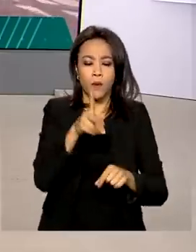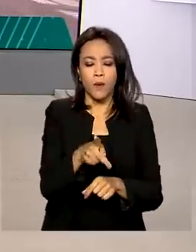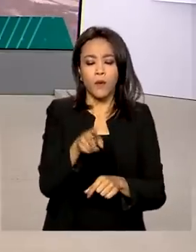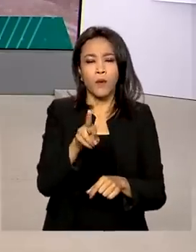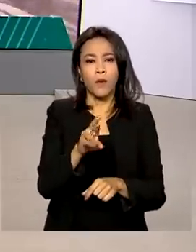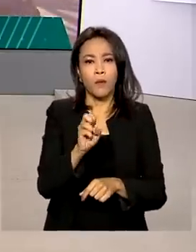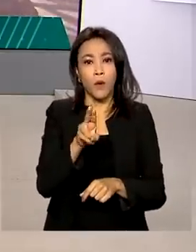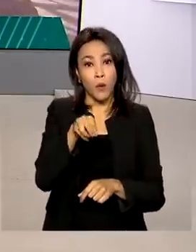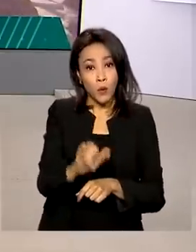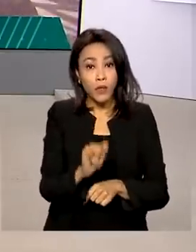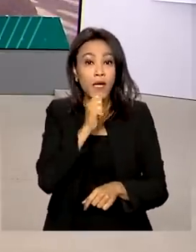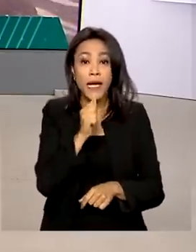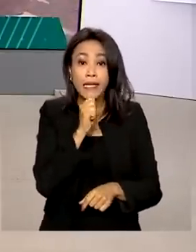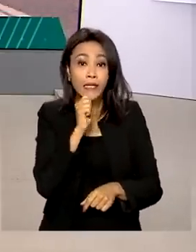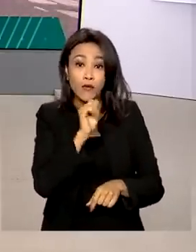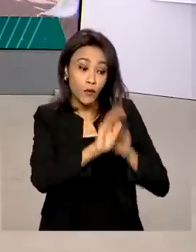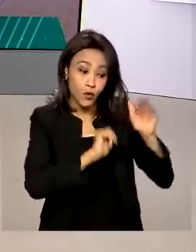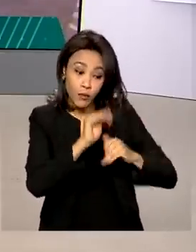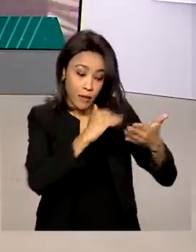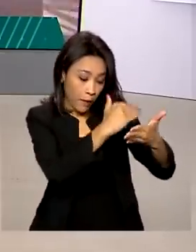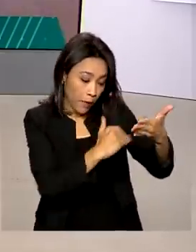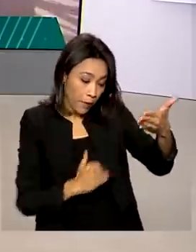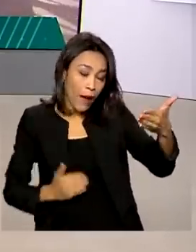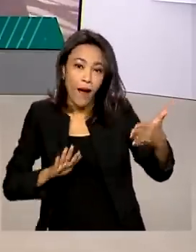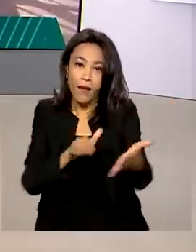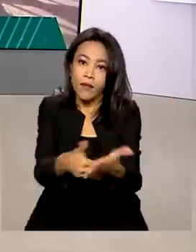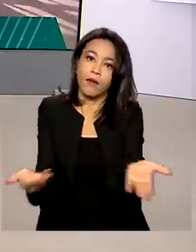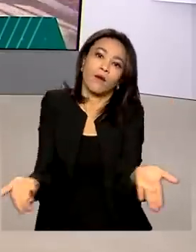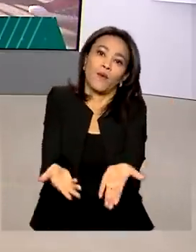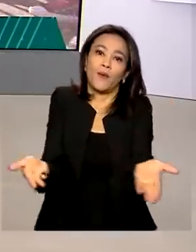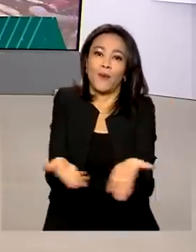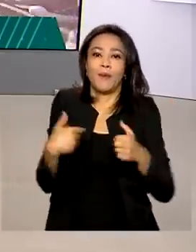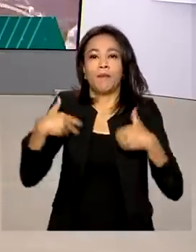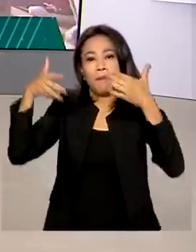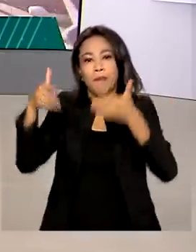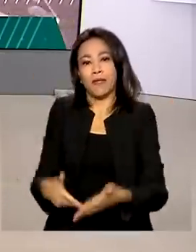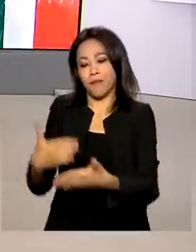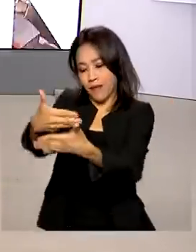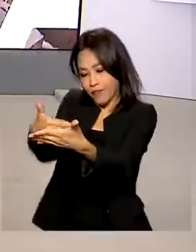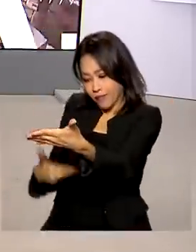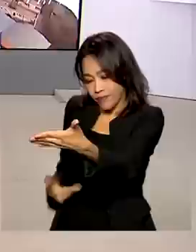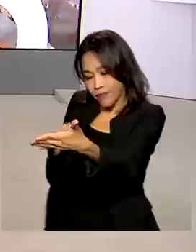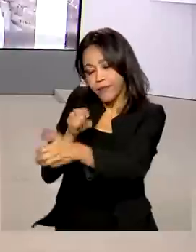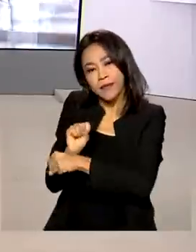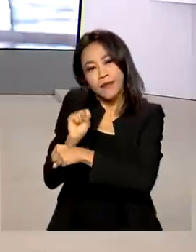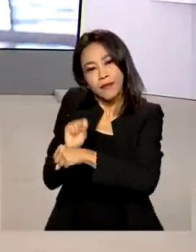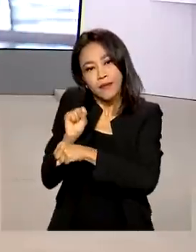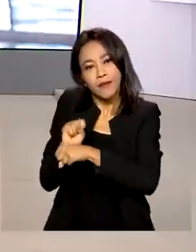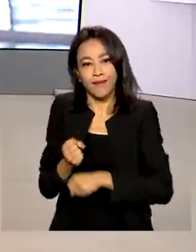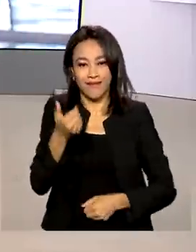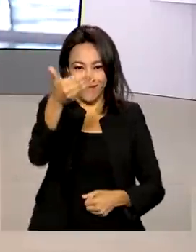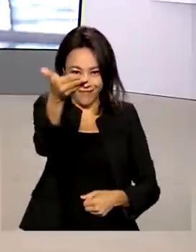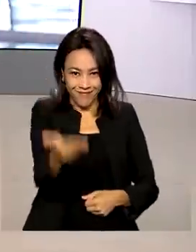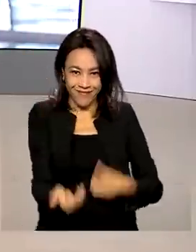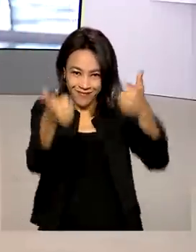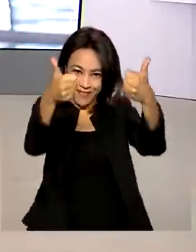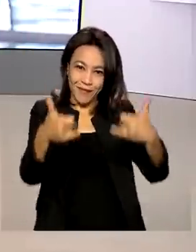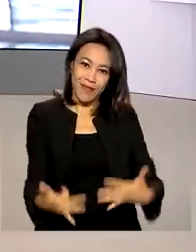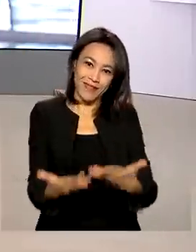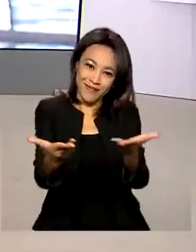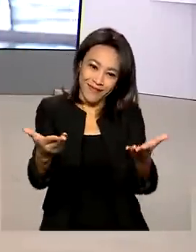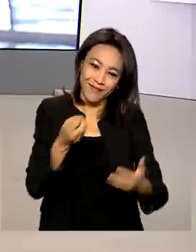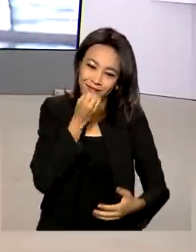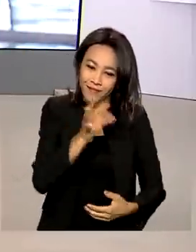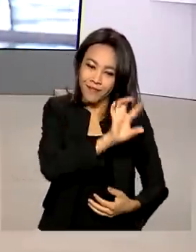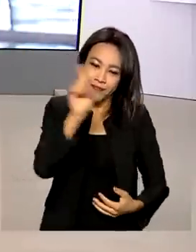do programa Universidade para Todos tem até hoje para participar da lista de espera Glauco de Queiroz tem os detalhes pra gente Glauco